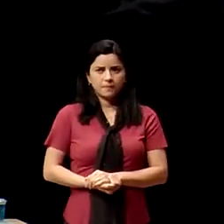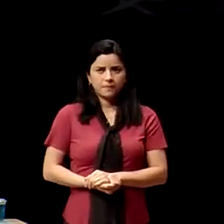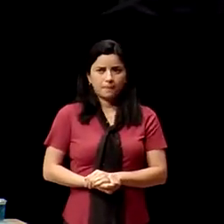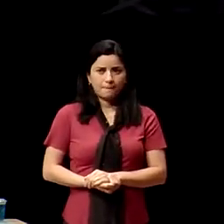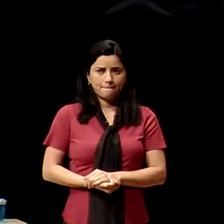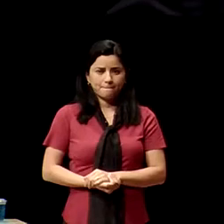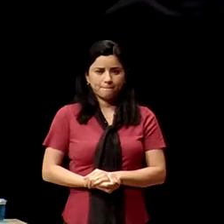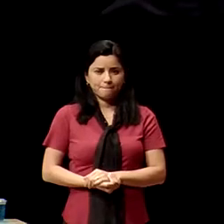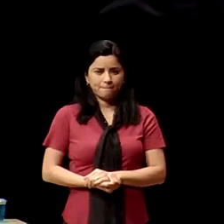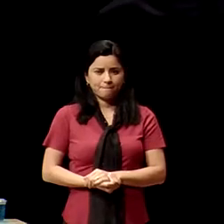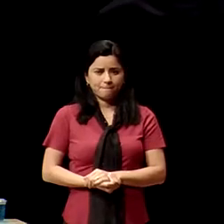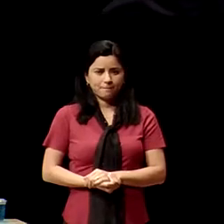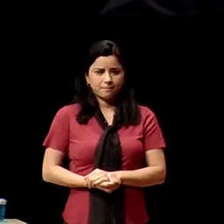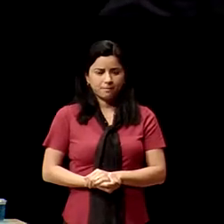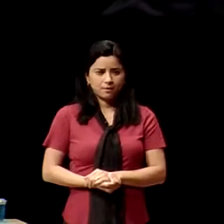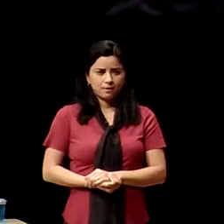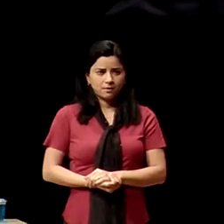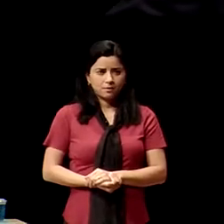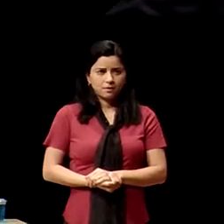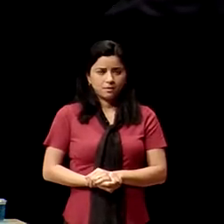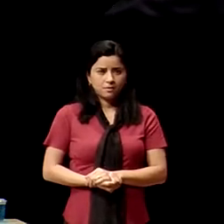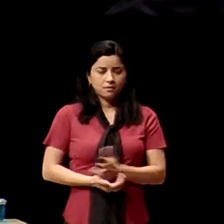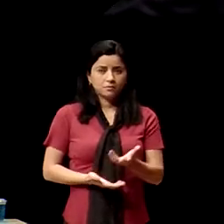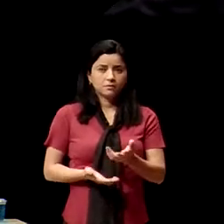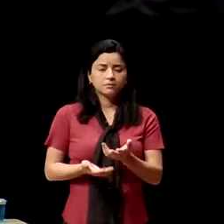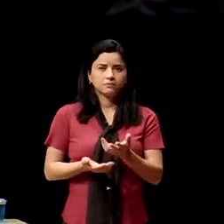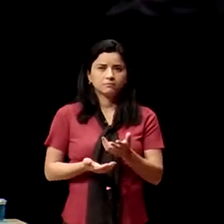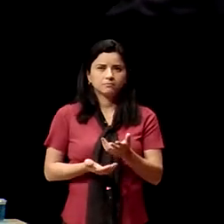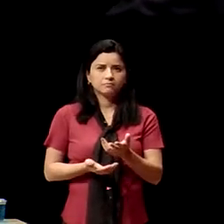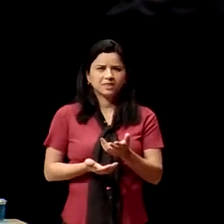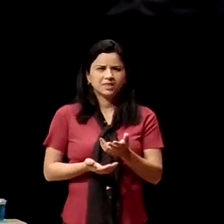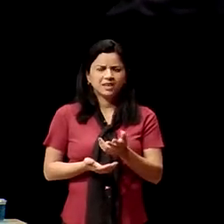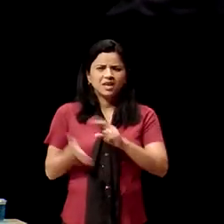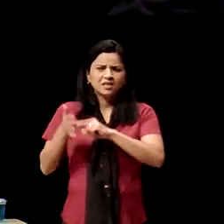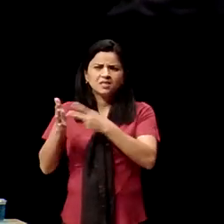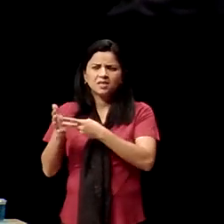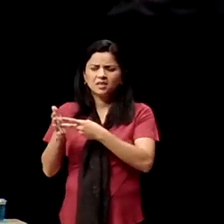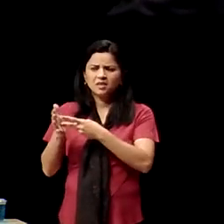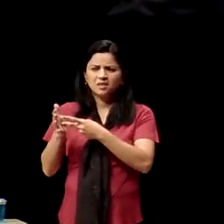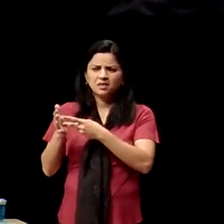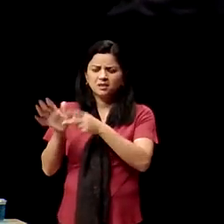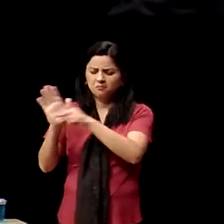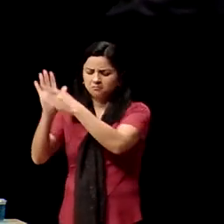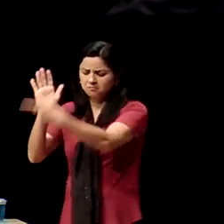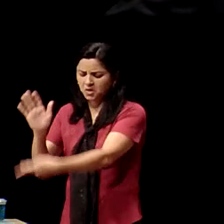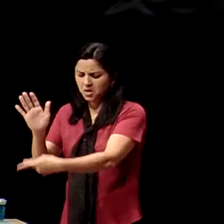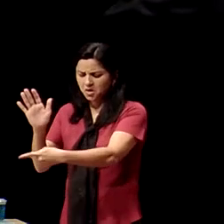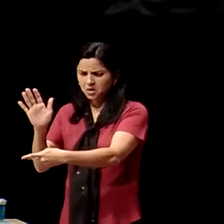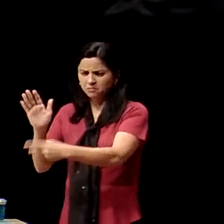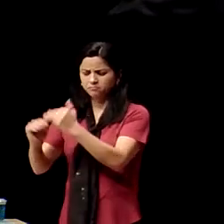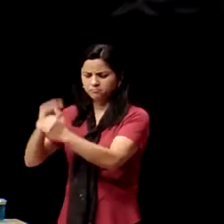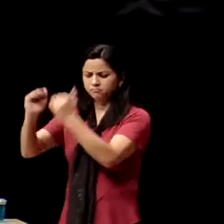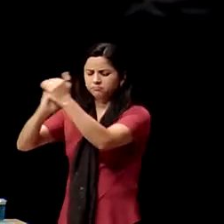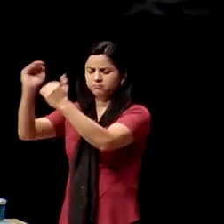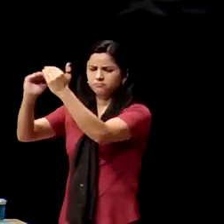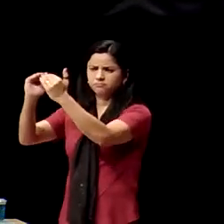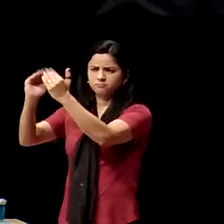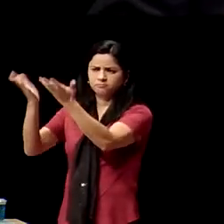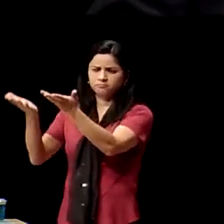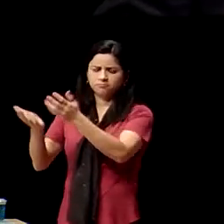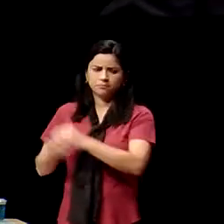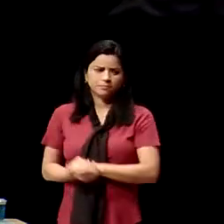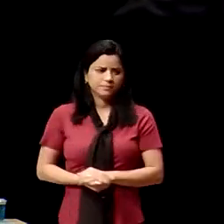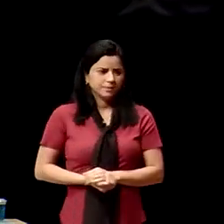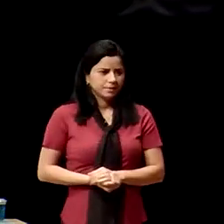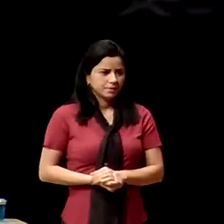theory building of its own. Como uma própria questionamento do seu próprio crescimento e construção.